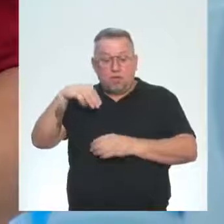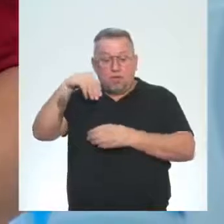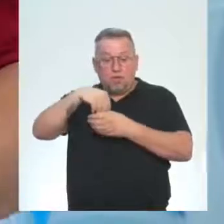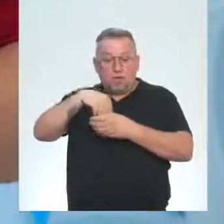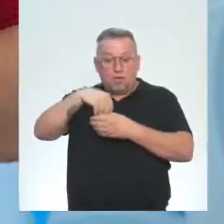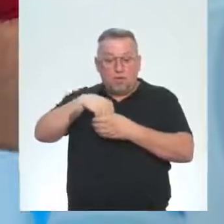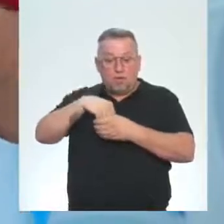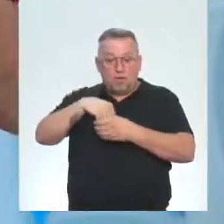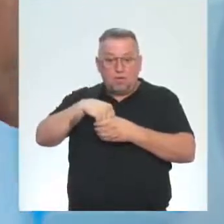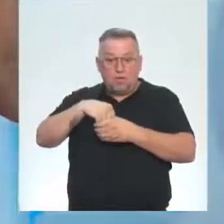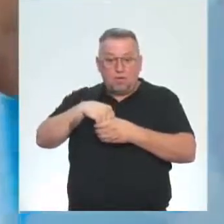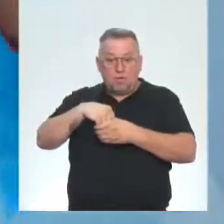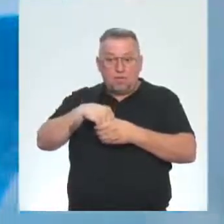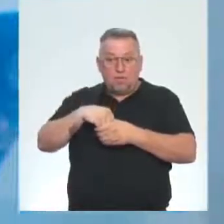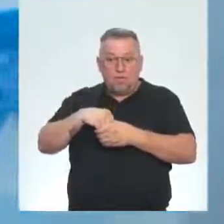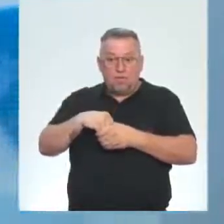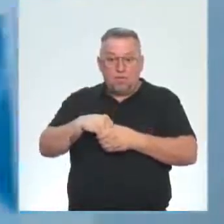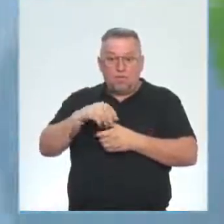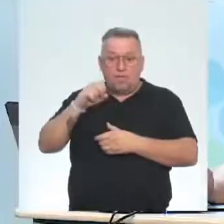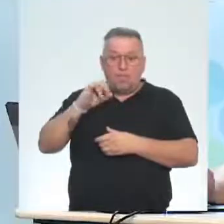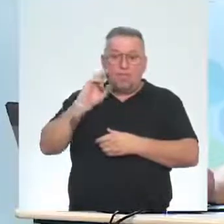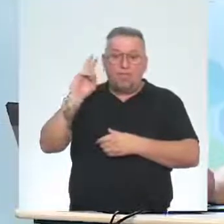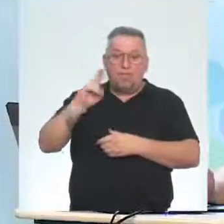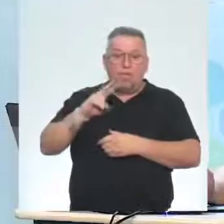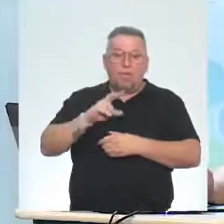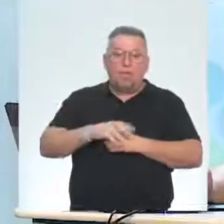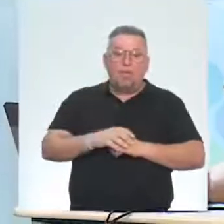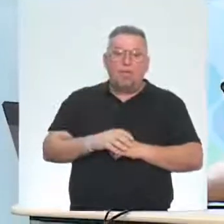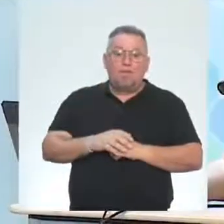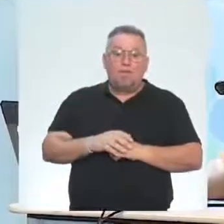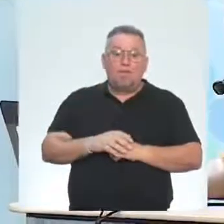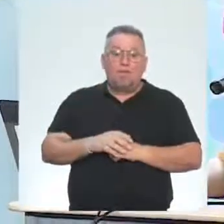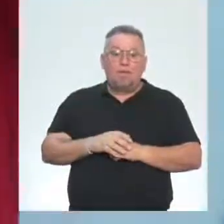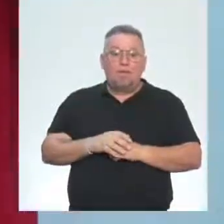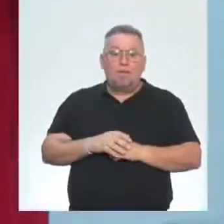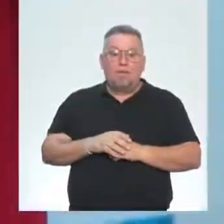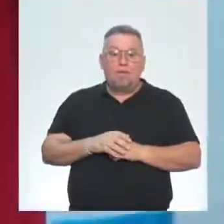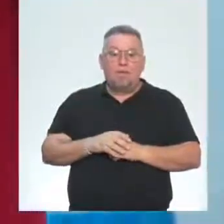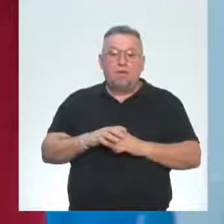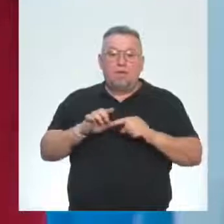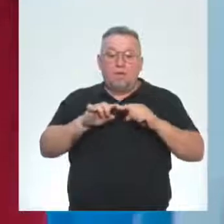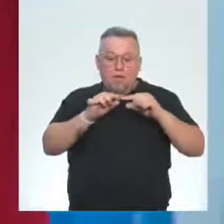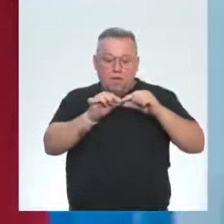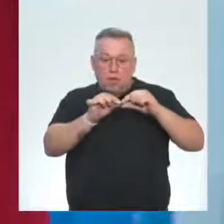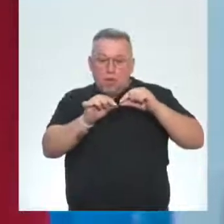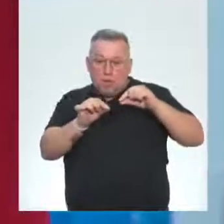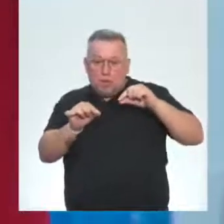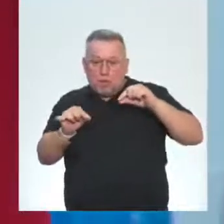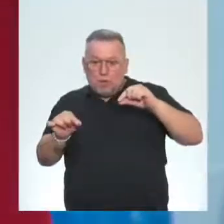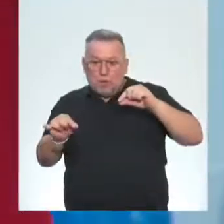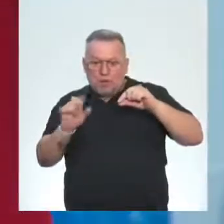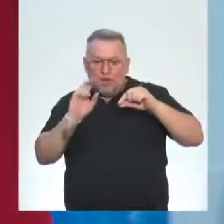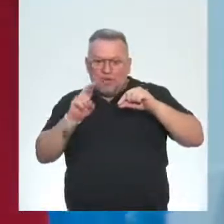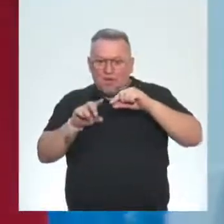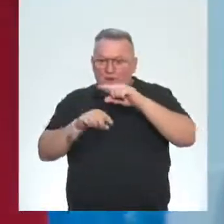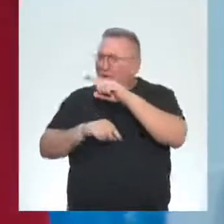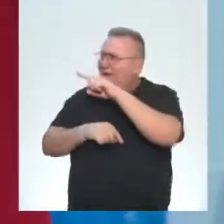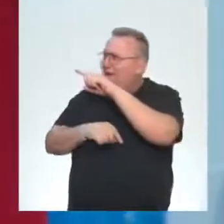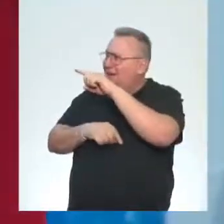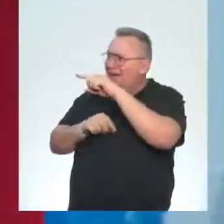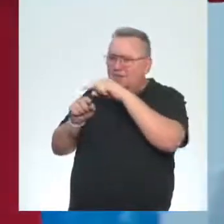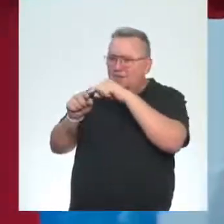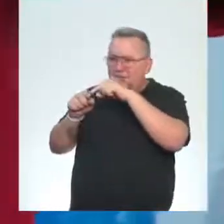dele. Ó, Certo. se eu segurar aqui, ó, vocês vão ver que tem uma haste de ferro aqui, tá vendo?